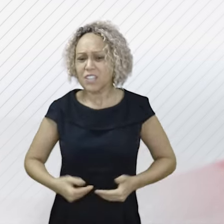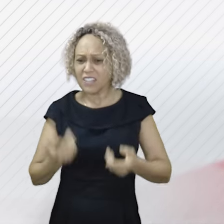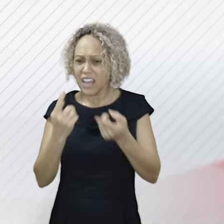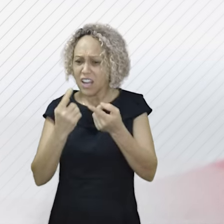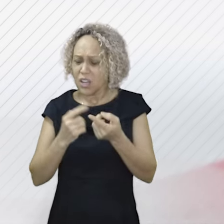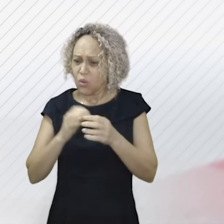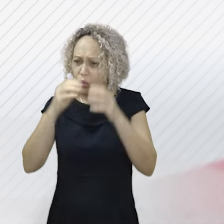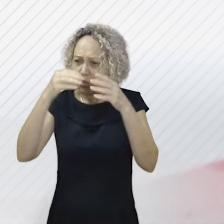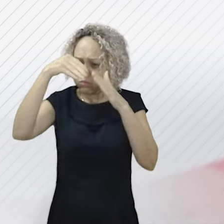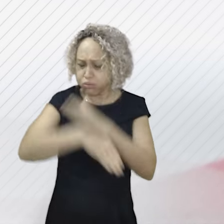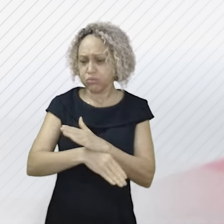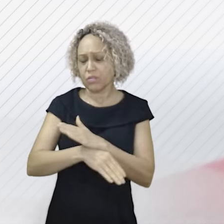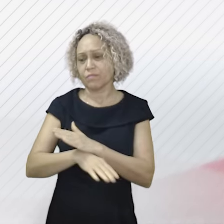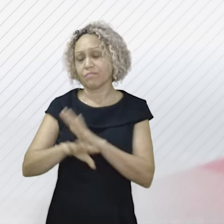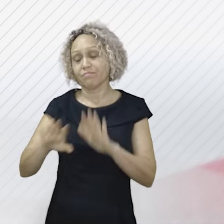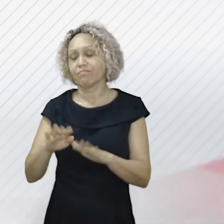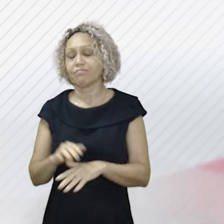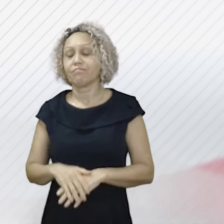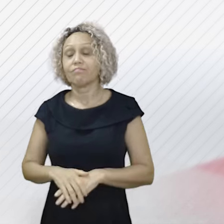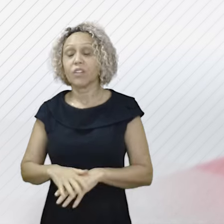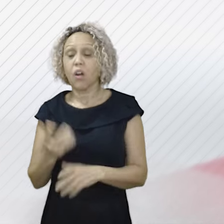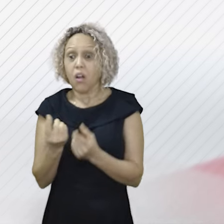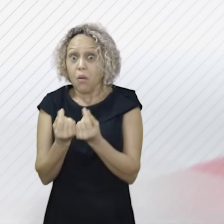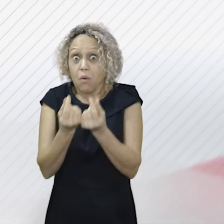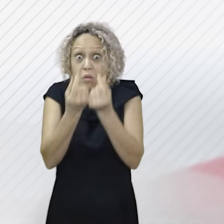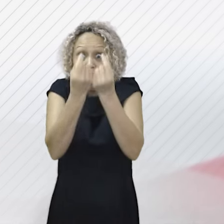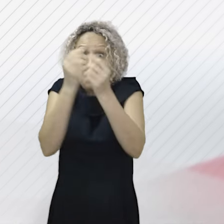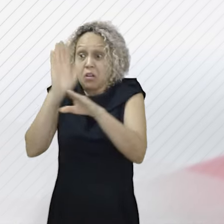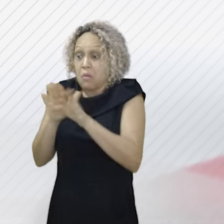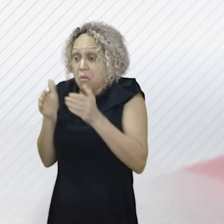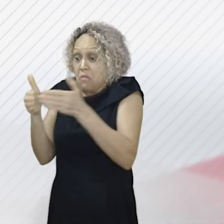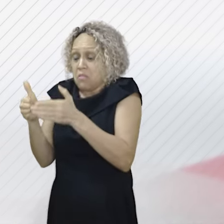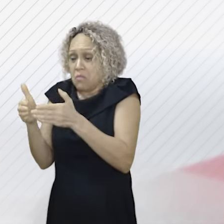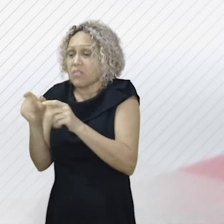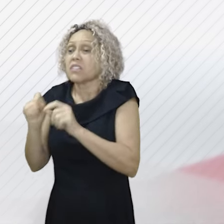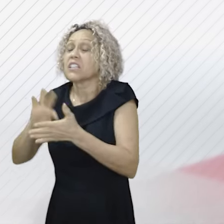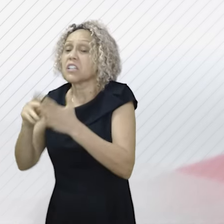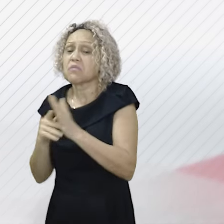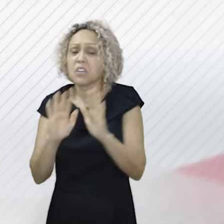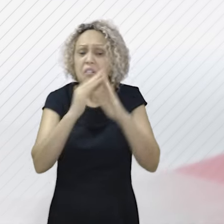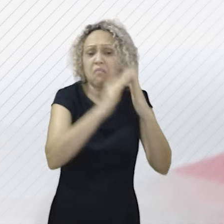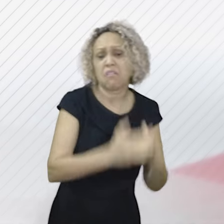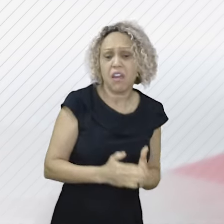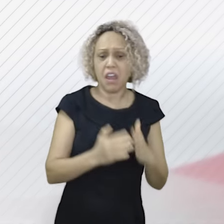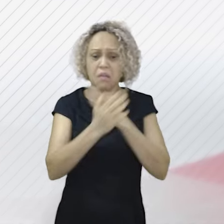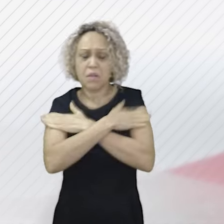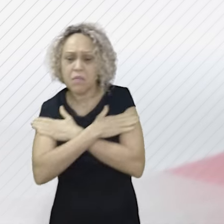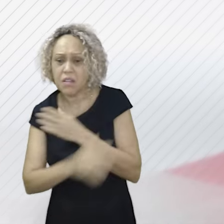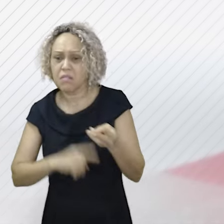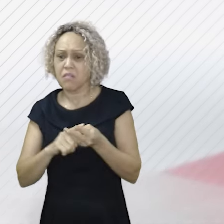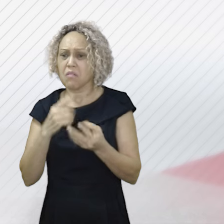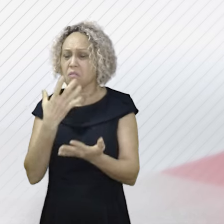de classe média. Muito dinheiro na mão de poucos significa favela, significa desemprego,